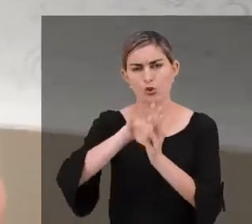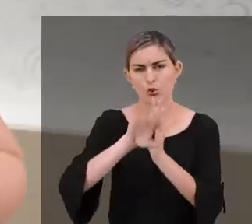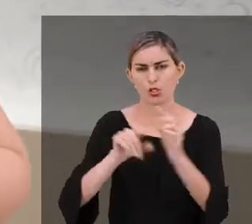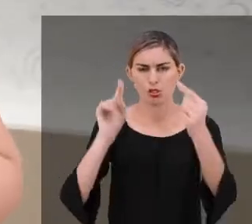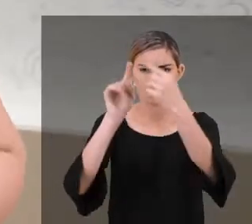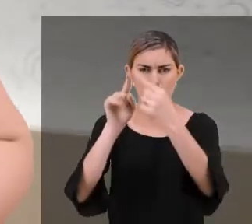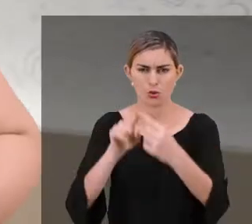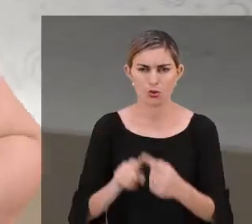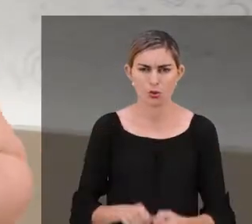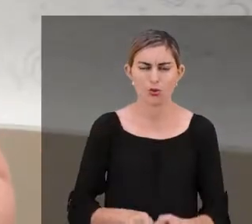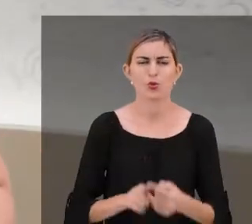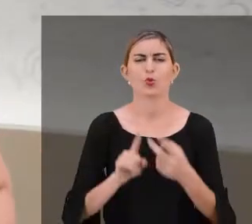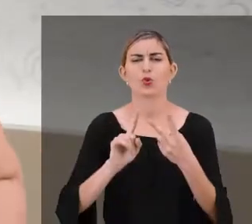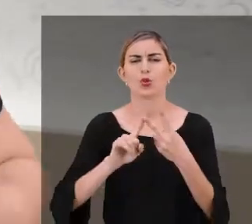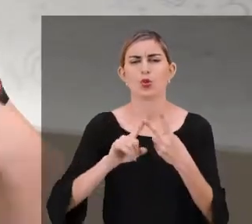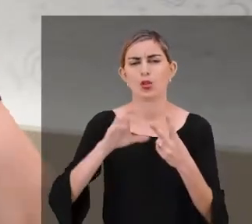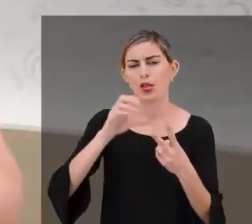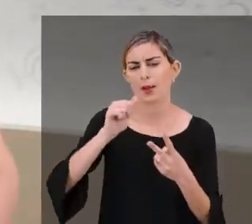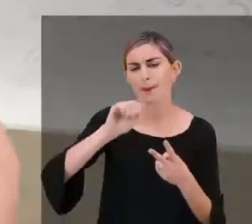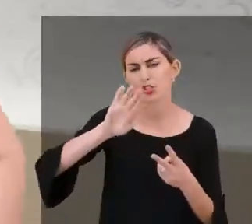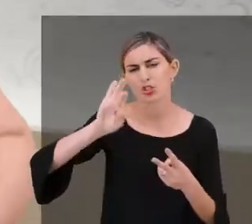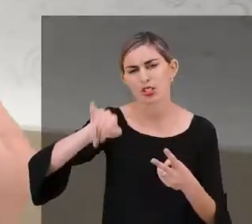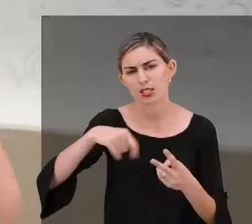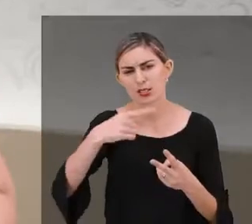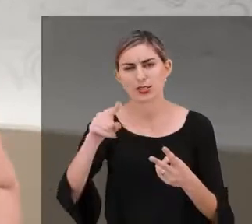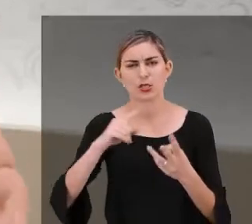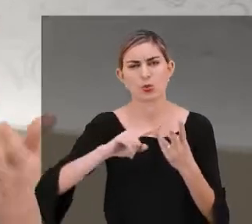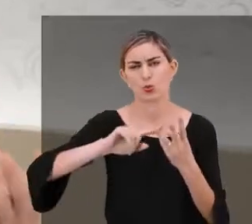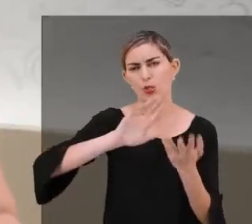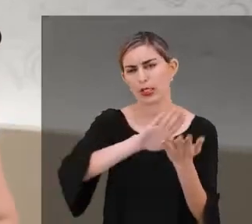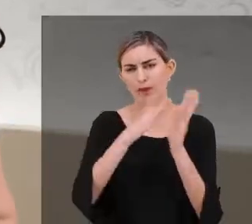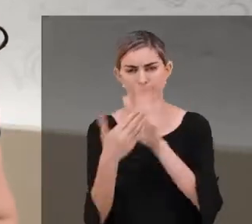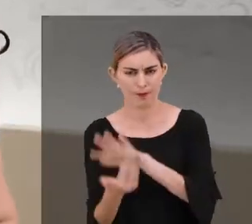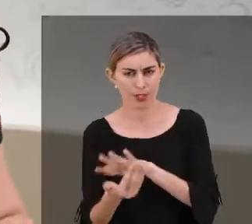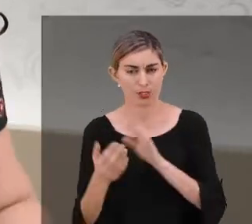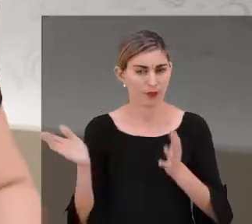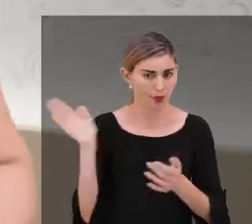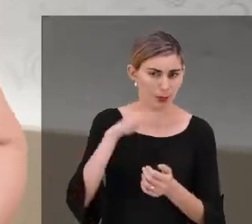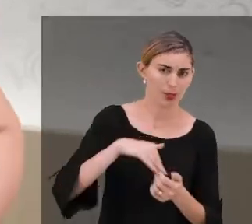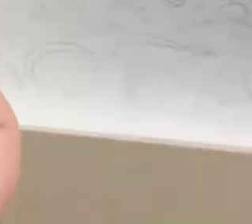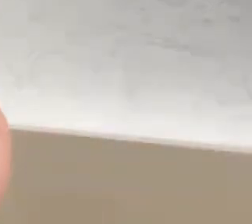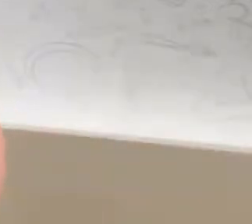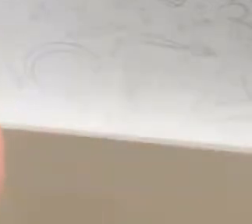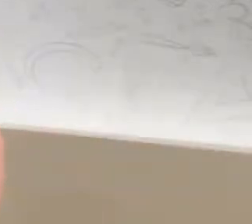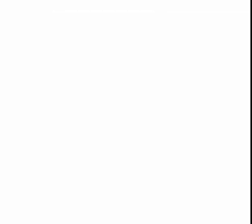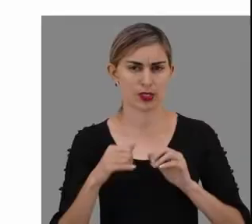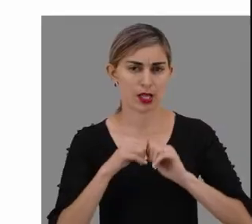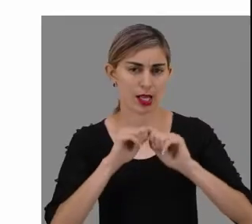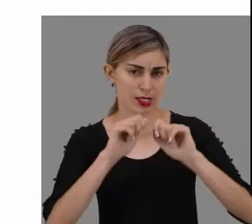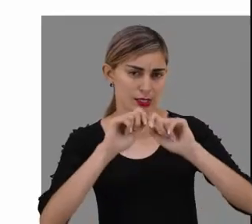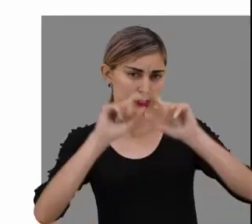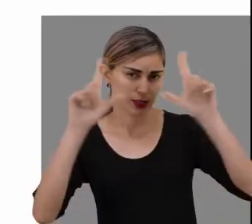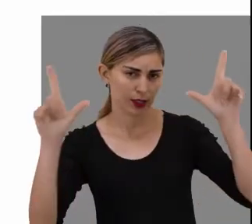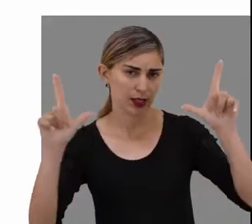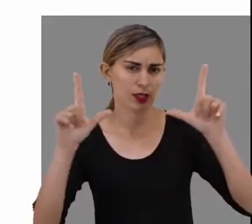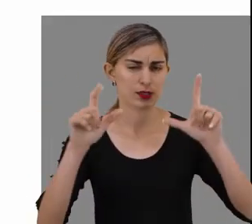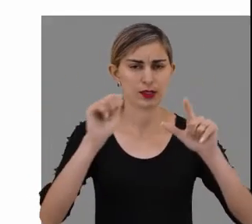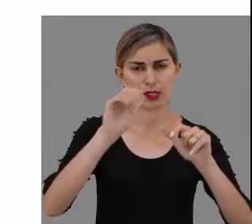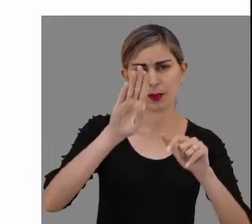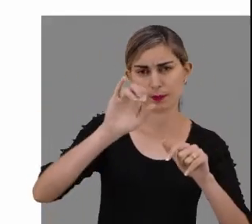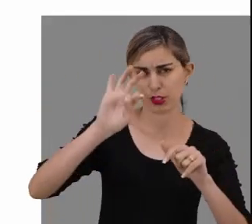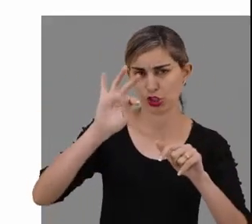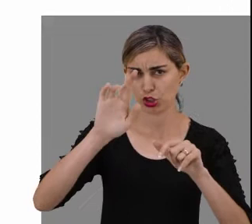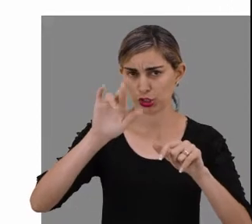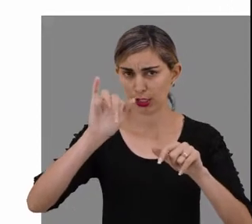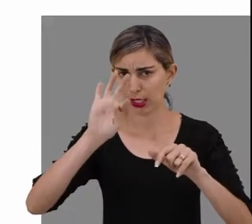conceitos de associação, encapsulamento, abstração, polimorfismo e interface. Vamos lá então? As classes abstratas